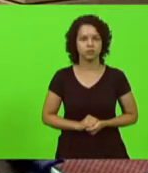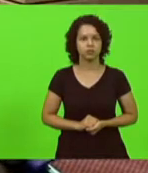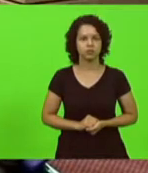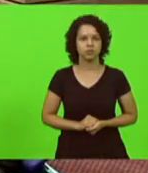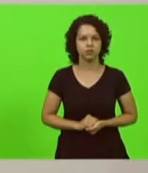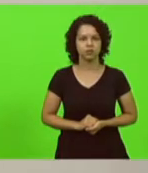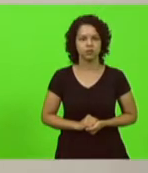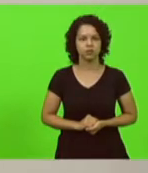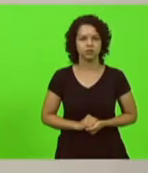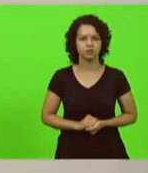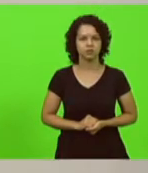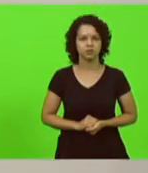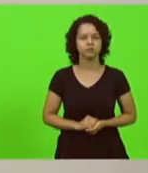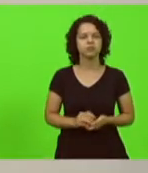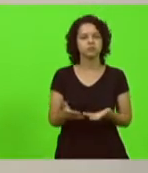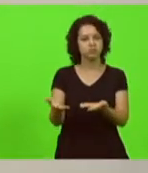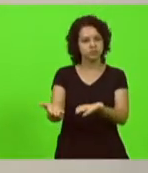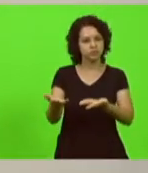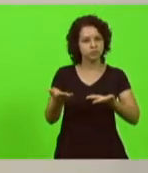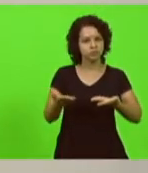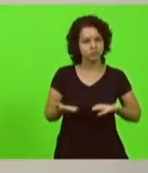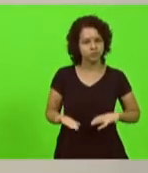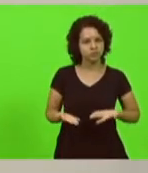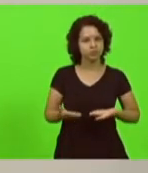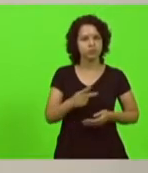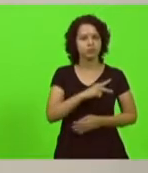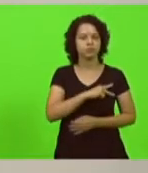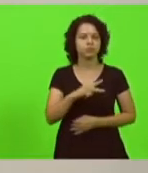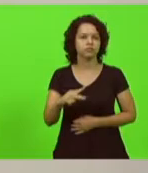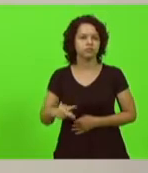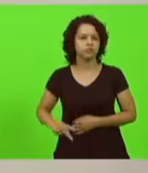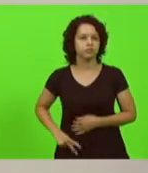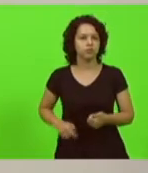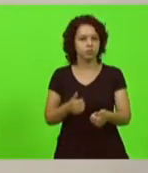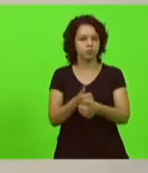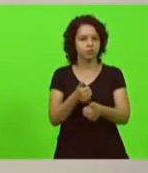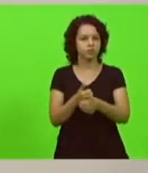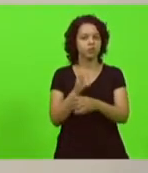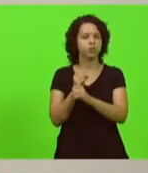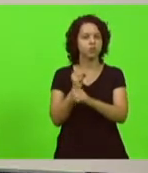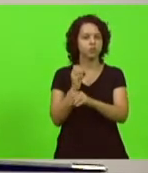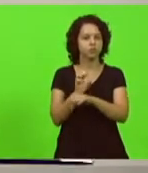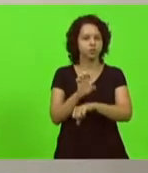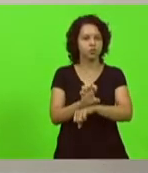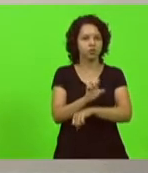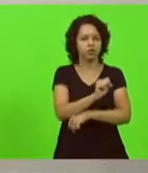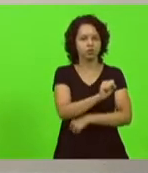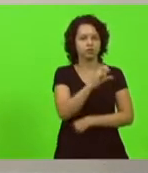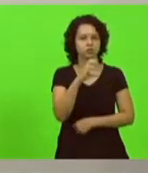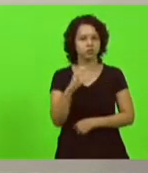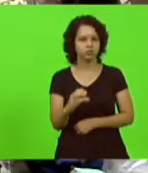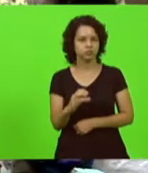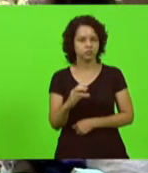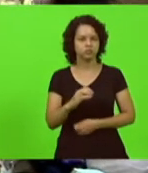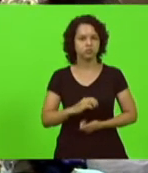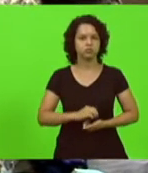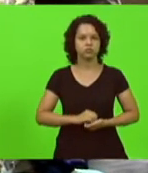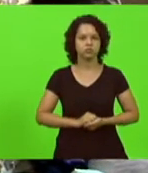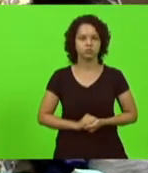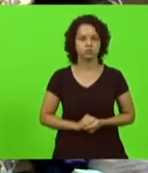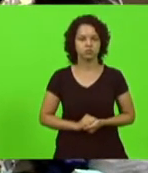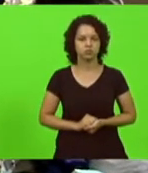Convido também o excelentíssimo senhor presidente do Tribunal de Contas do Estado de Santa Catarina,